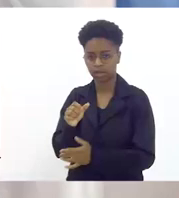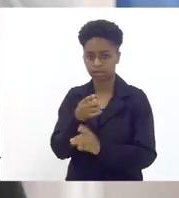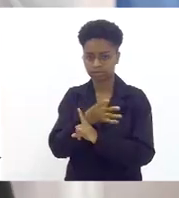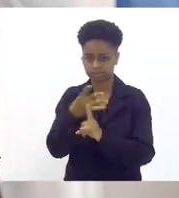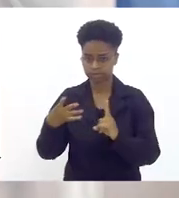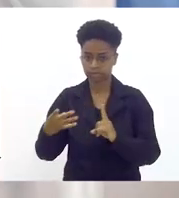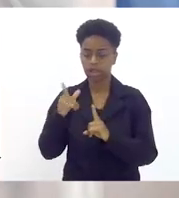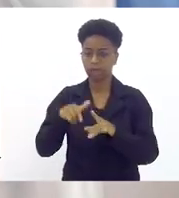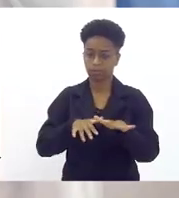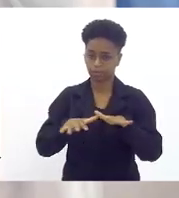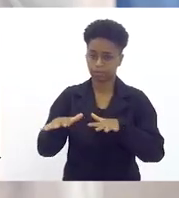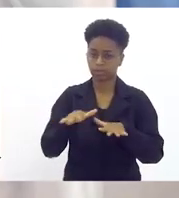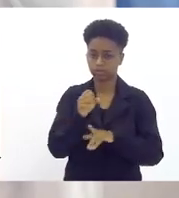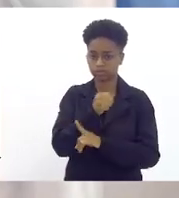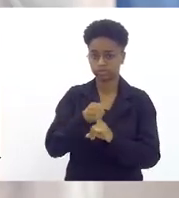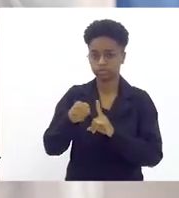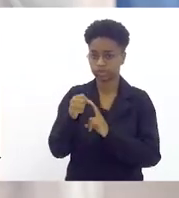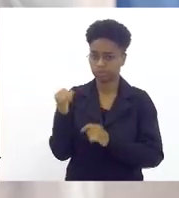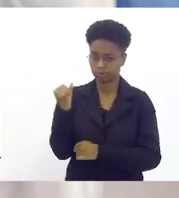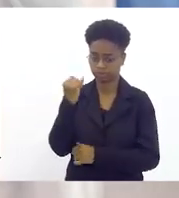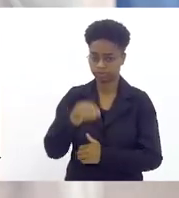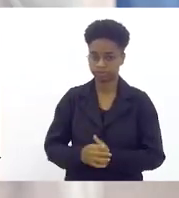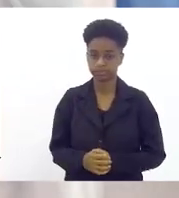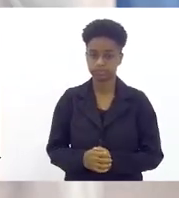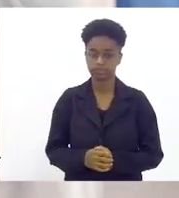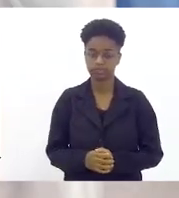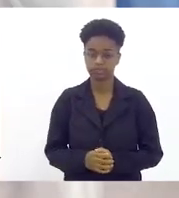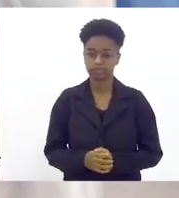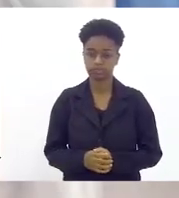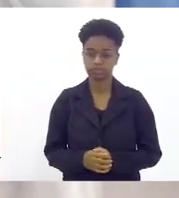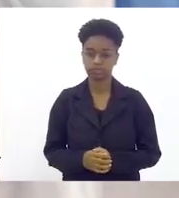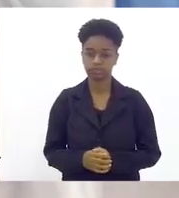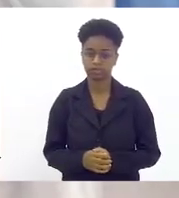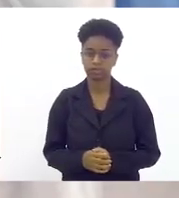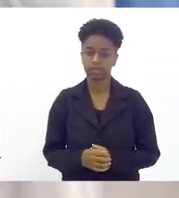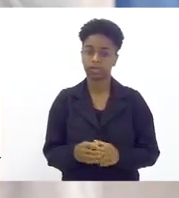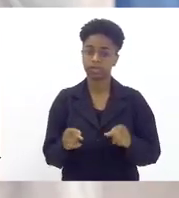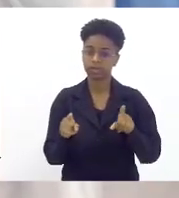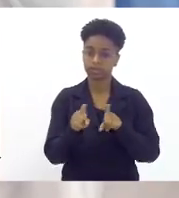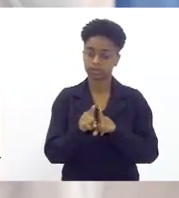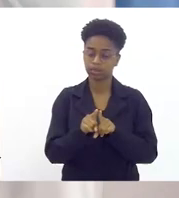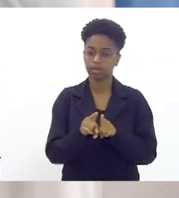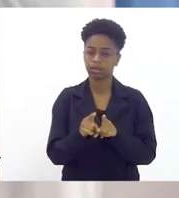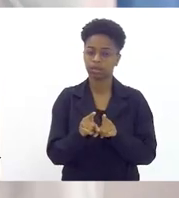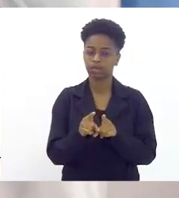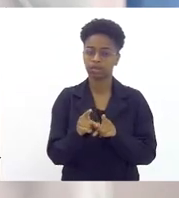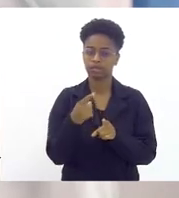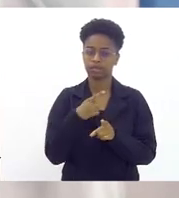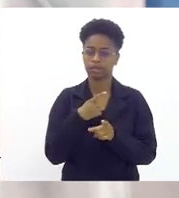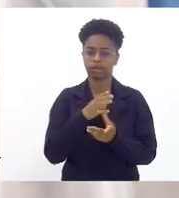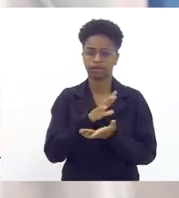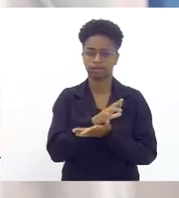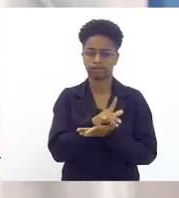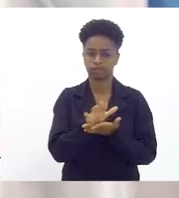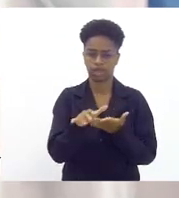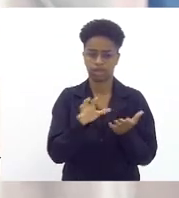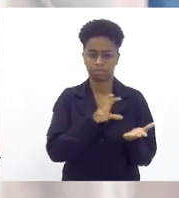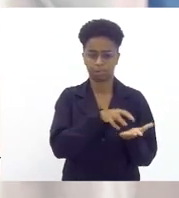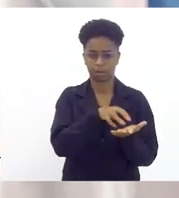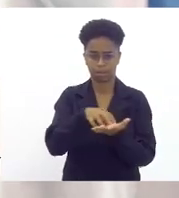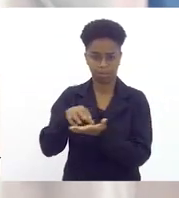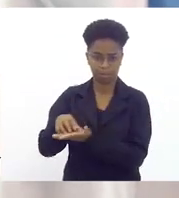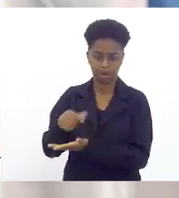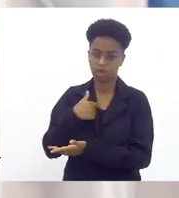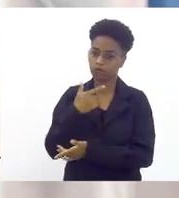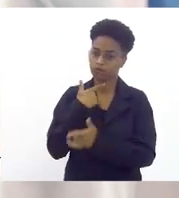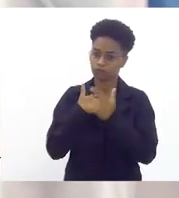Por último, gostaria de... Enfim, há uma série de entidades que eu gostaria que falassem aqui,